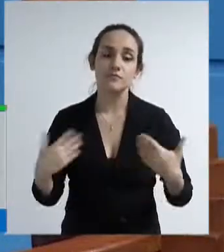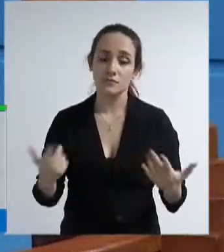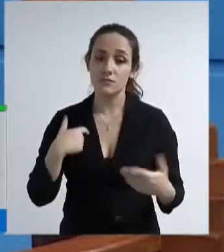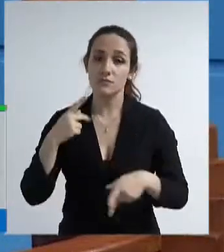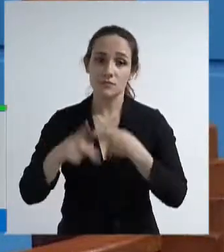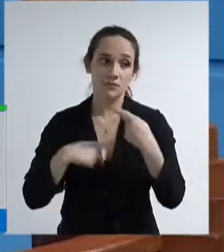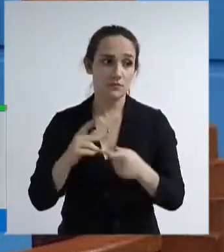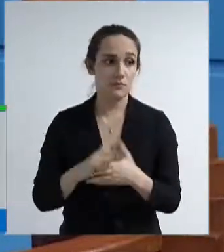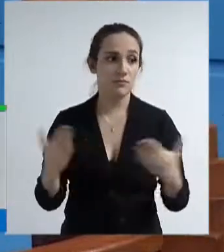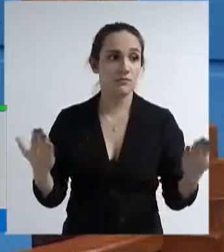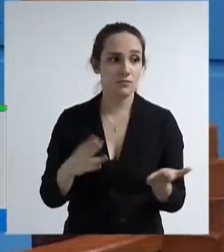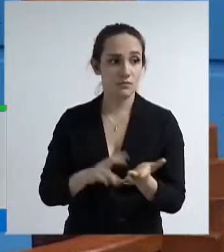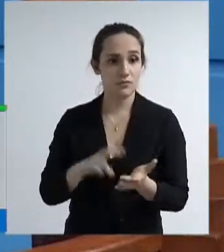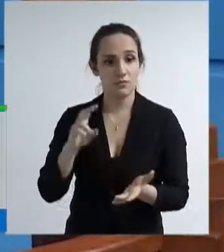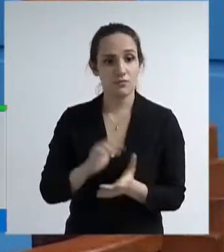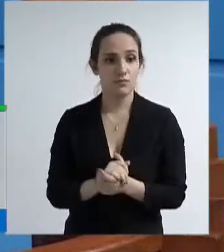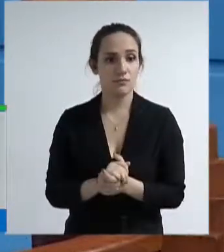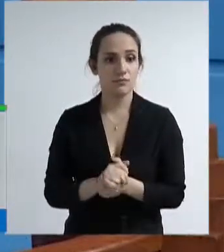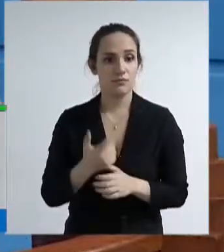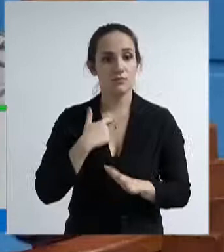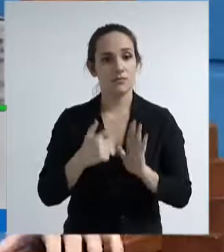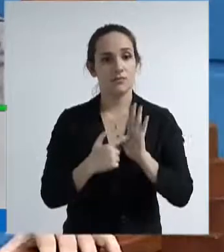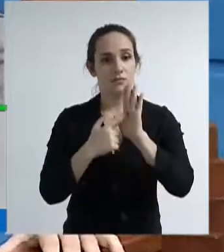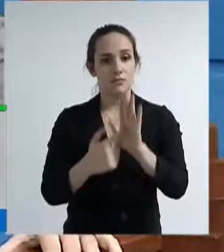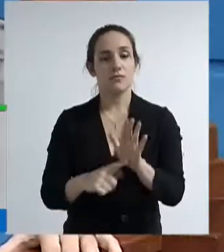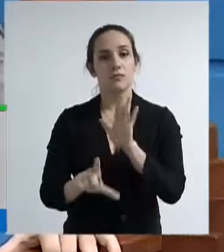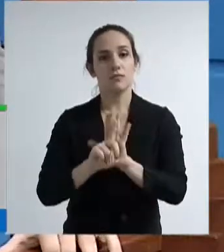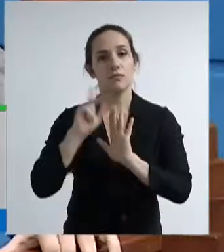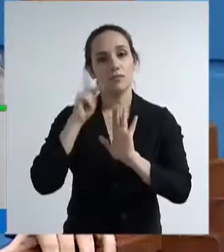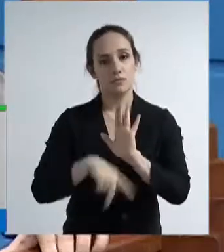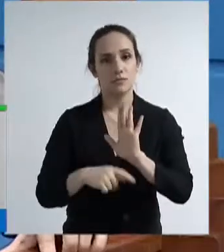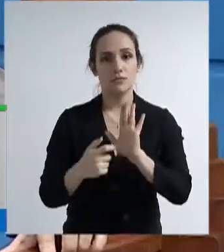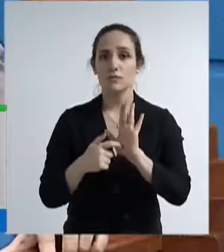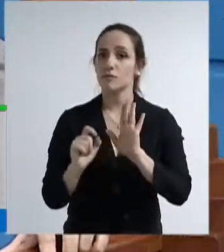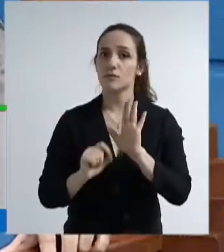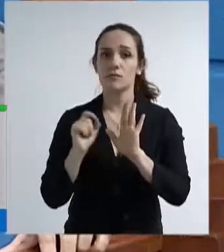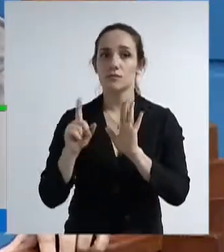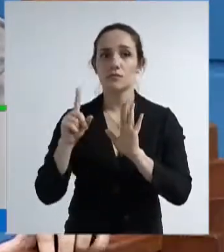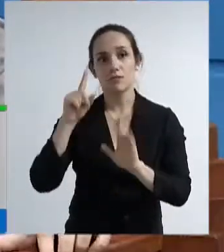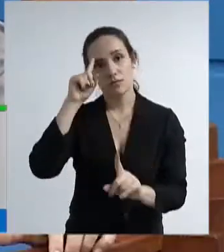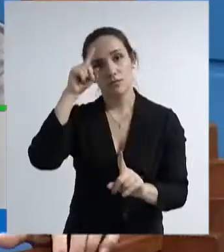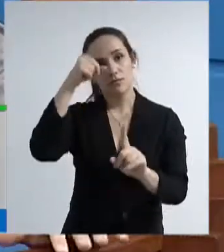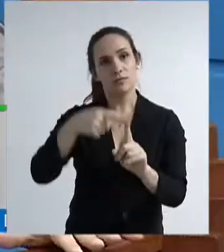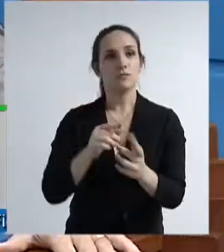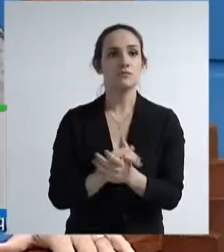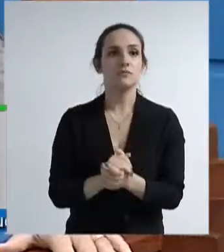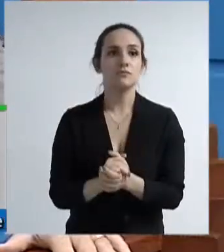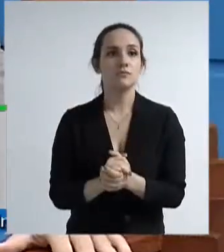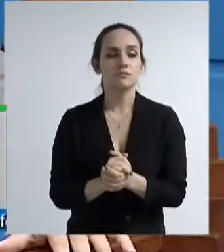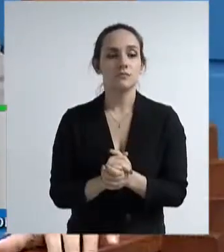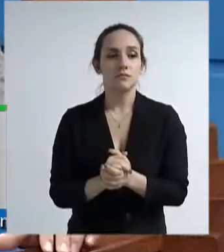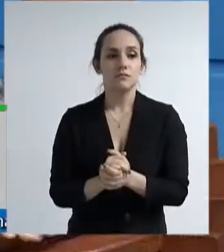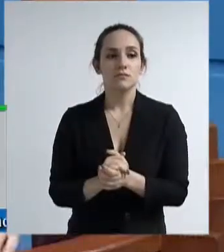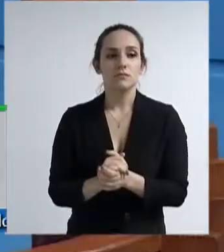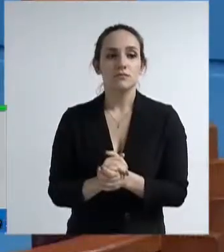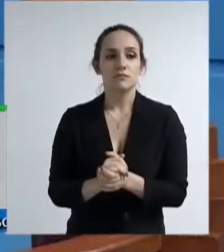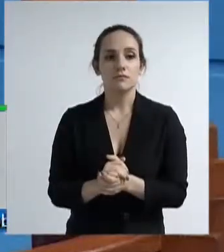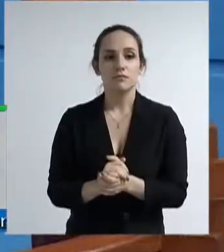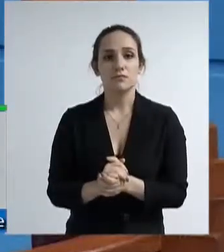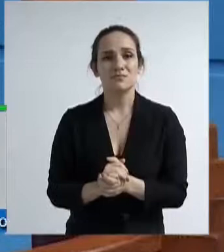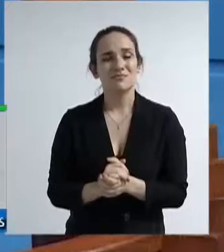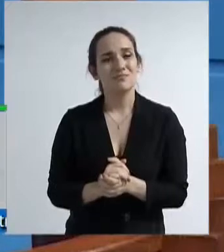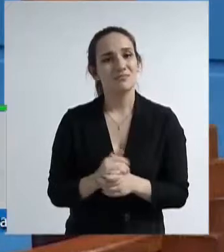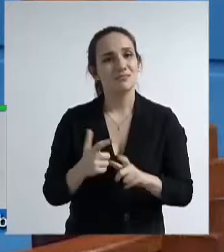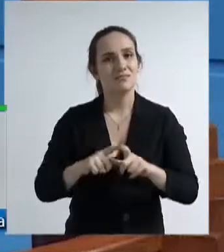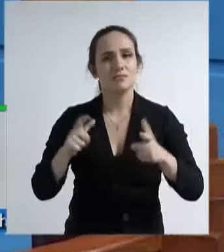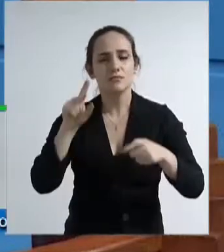dizia que hoje cedo apresentei um projeto de lei que visa aumentar o controle e coibir